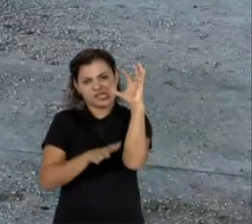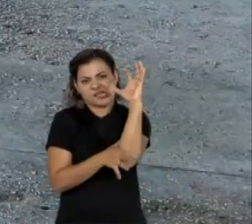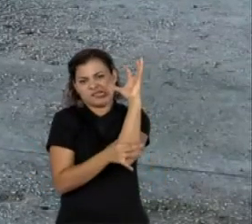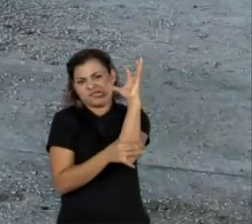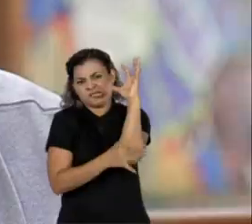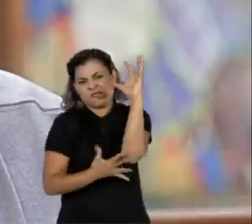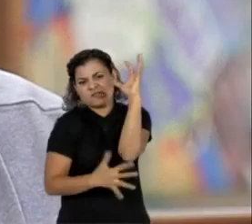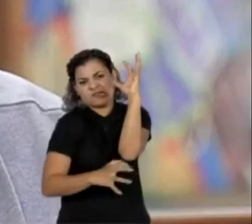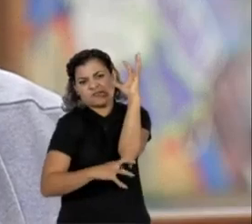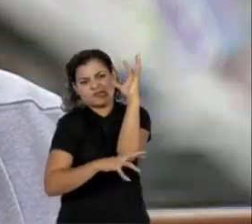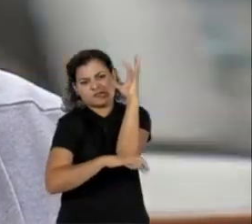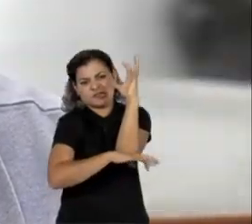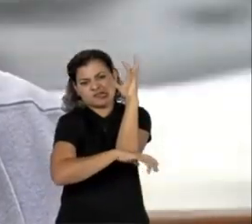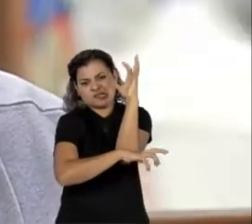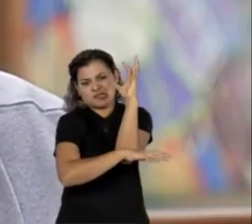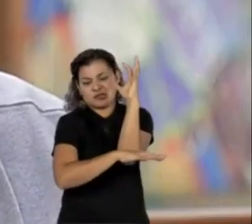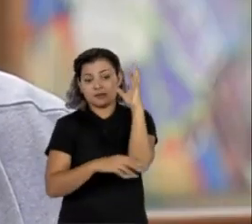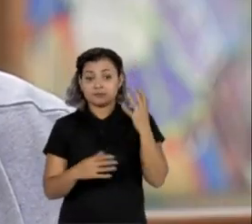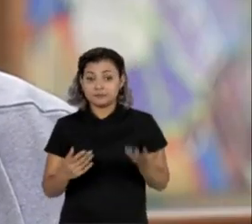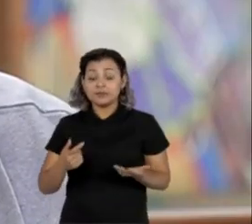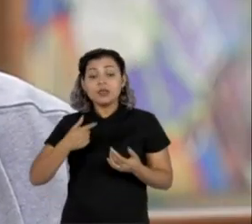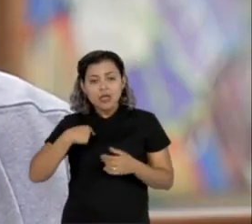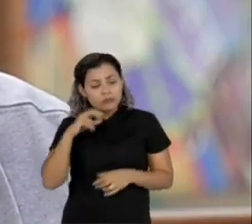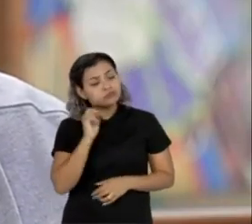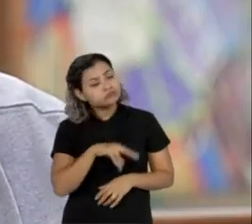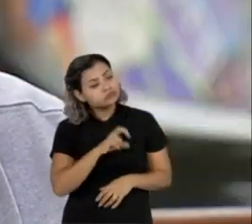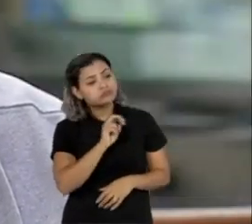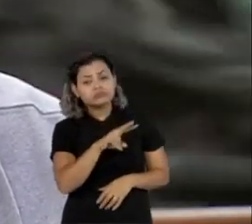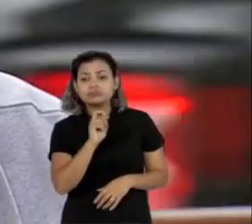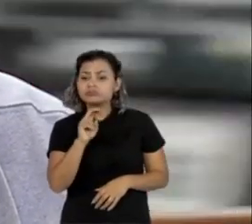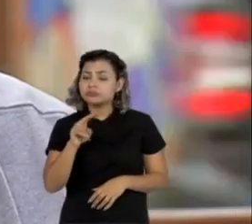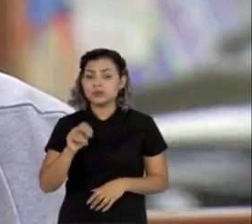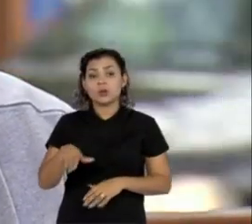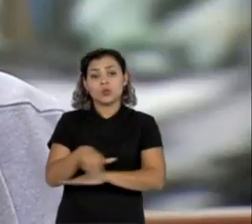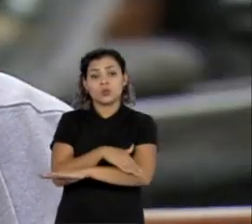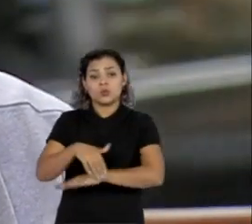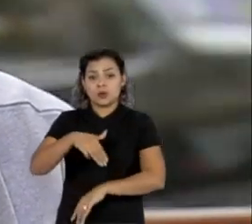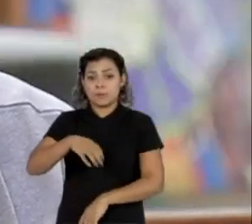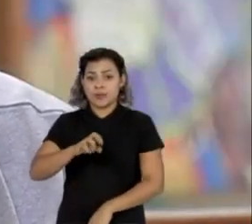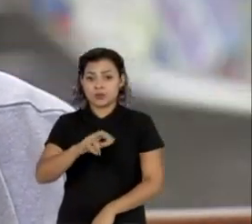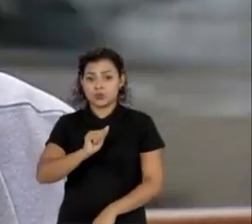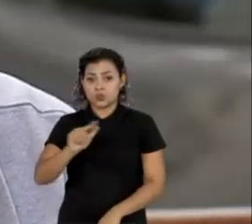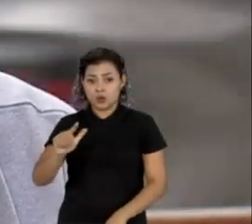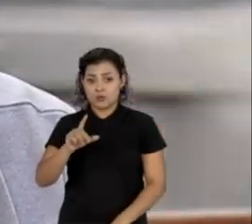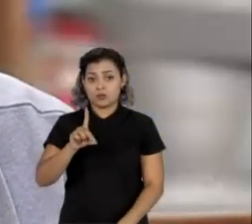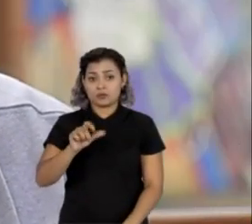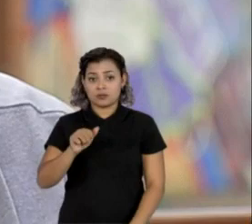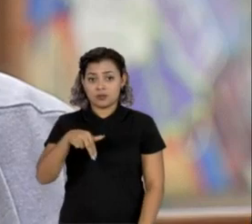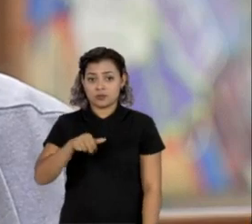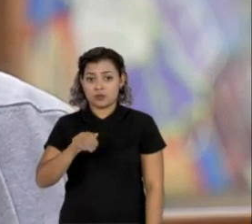O insight que eu tive passando nesse imóvel na Manuel da Nóbrega, que tinham 2 árvores